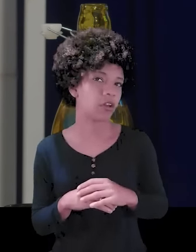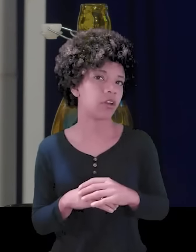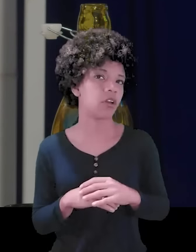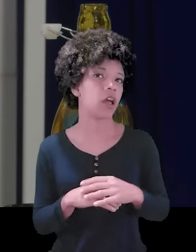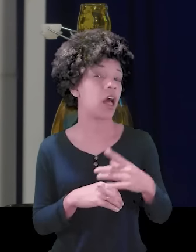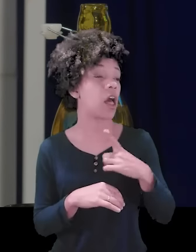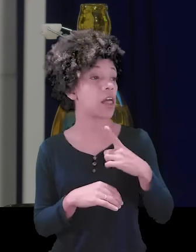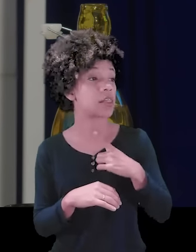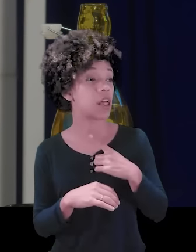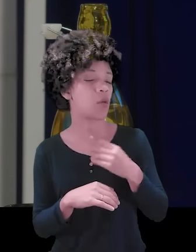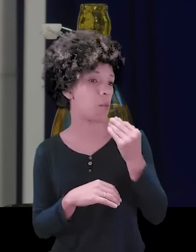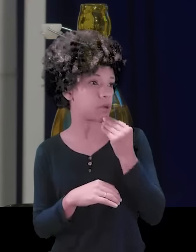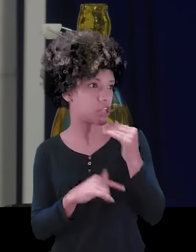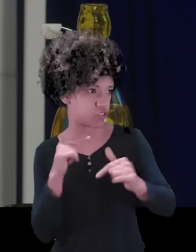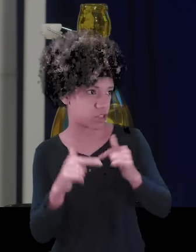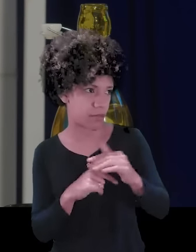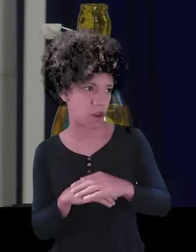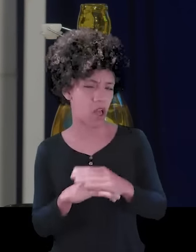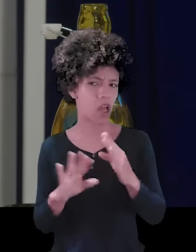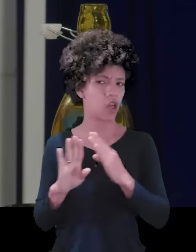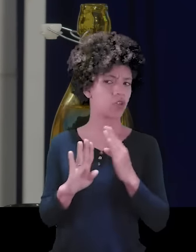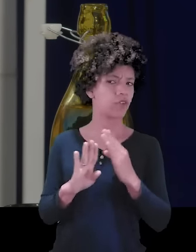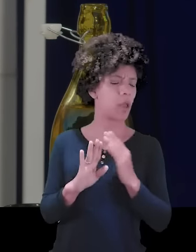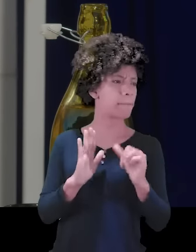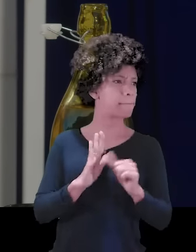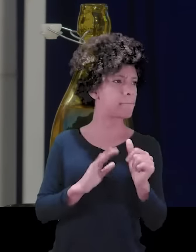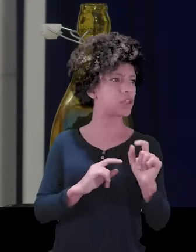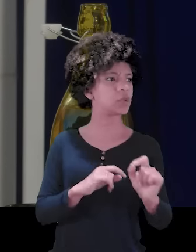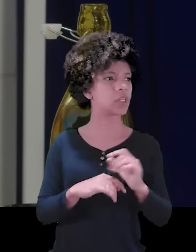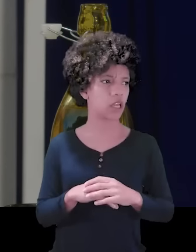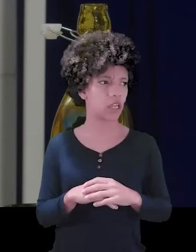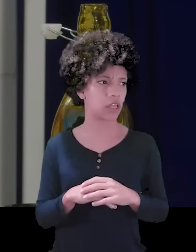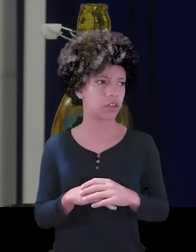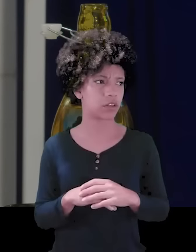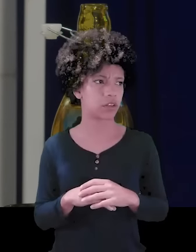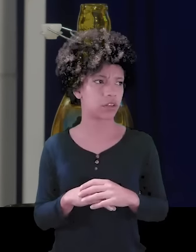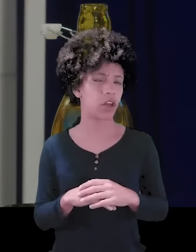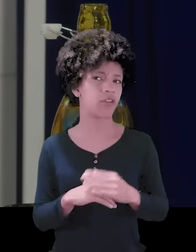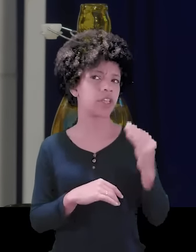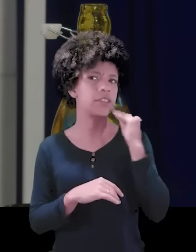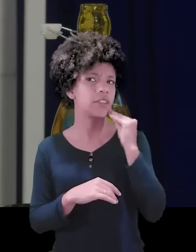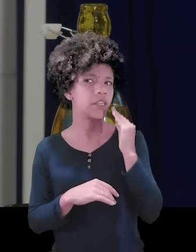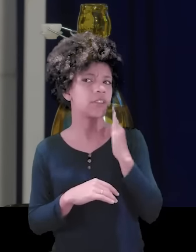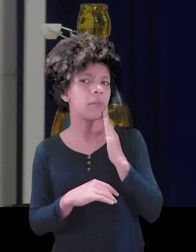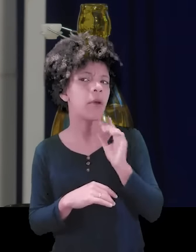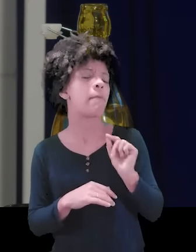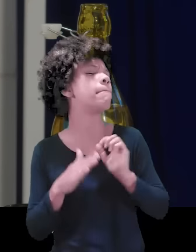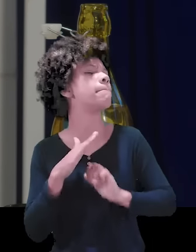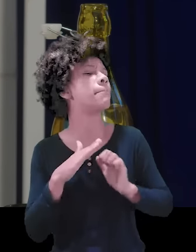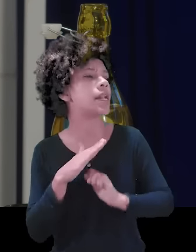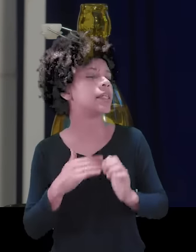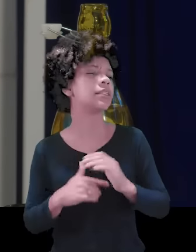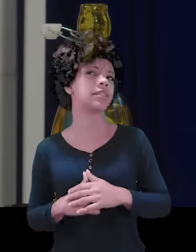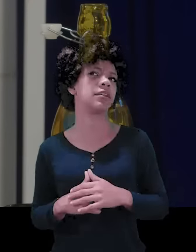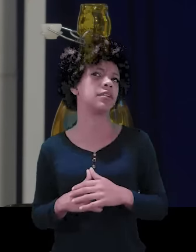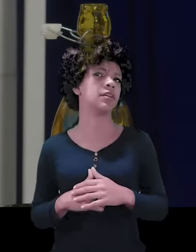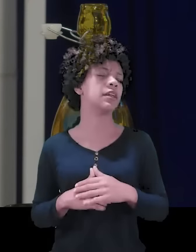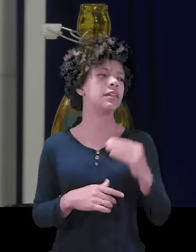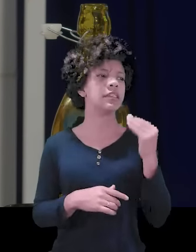né aí tenho lá uma oportunidade de emprego eu desconfio primeiro então eu vou tentar saber mais a mesa